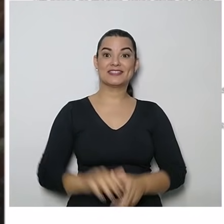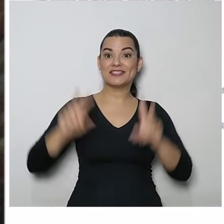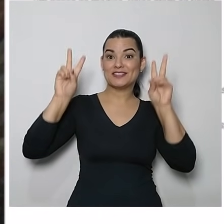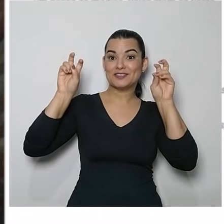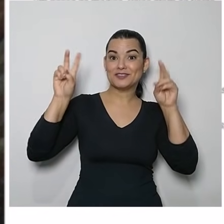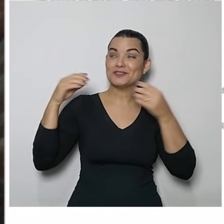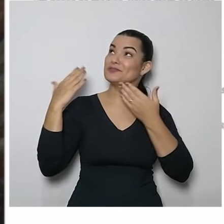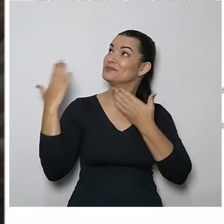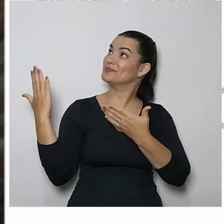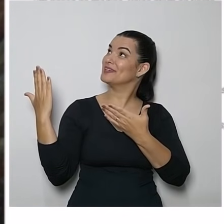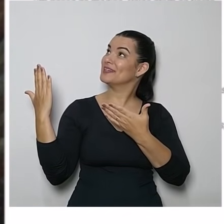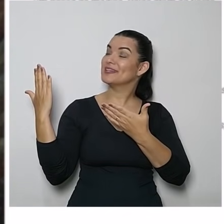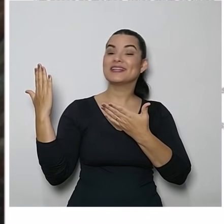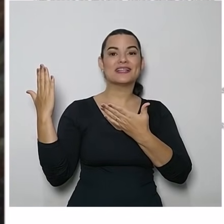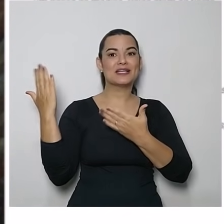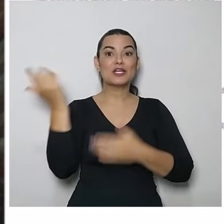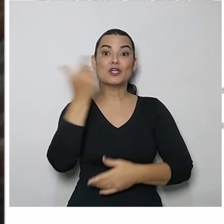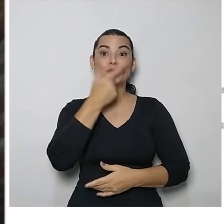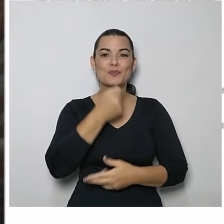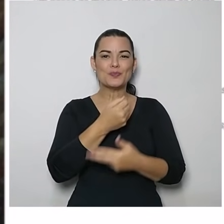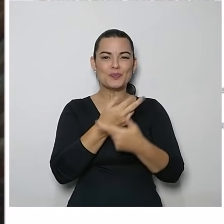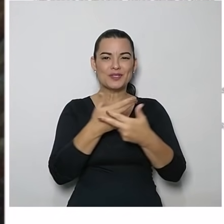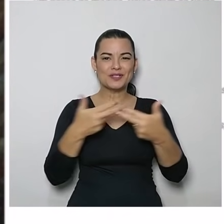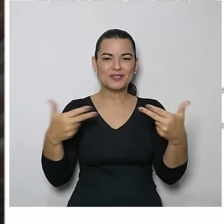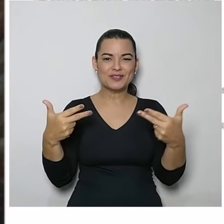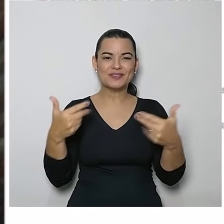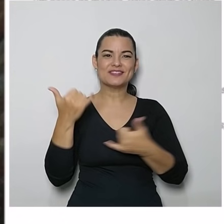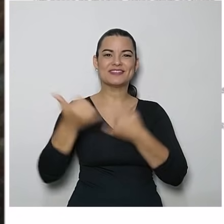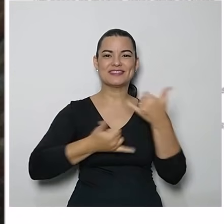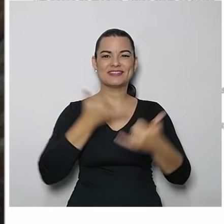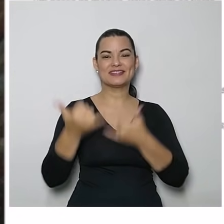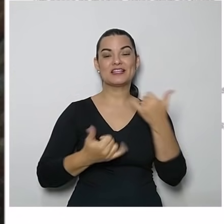O título desta obra é Meninos Brincando,